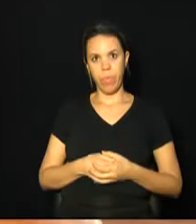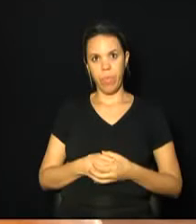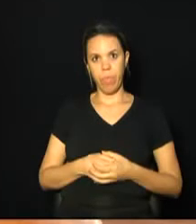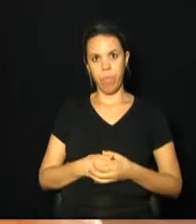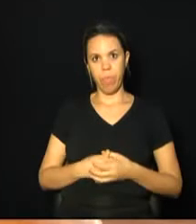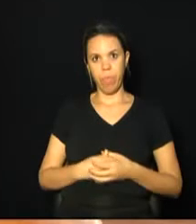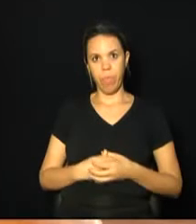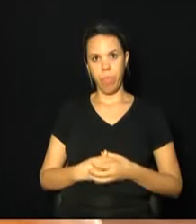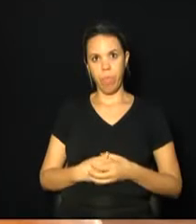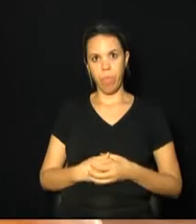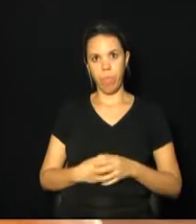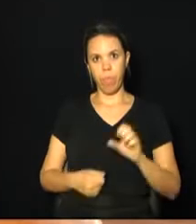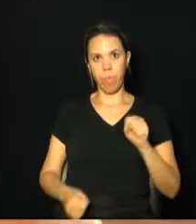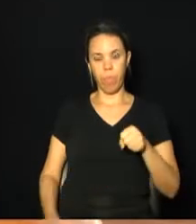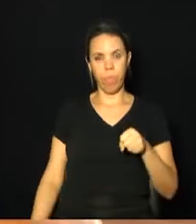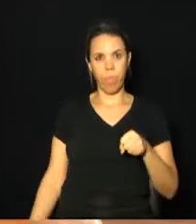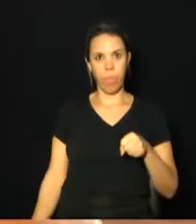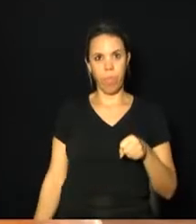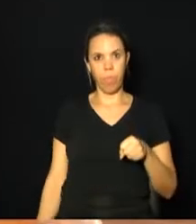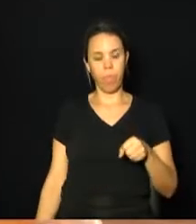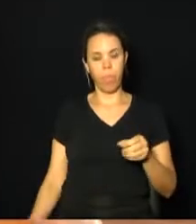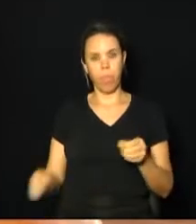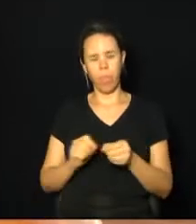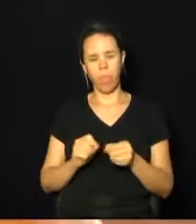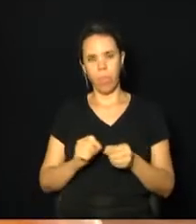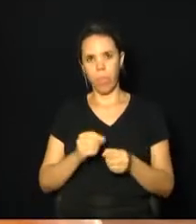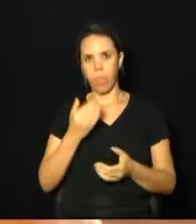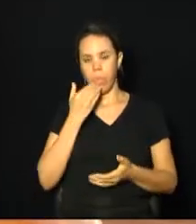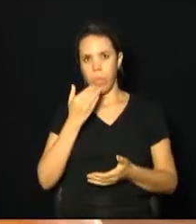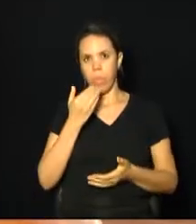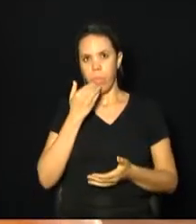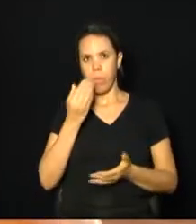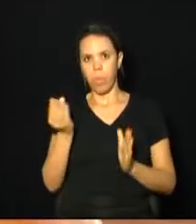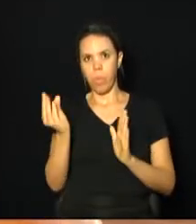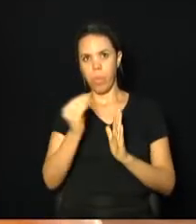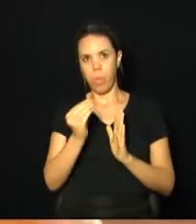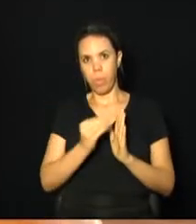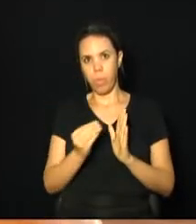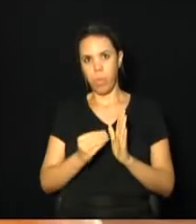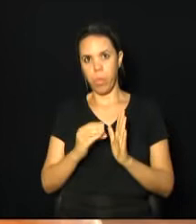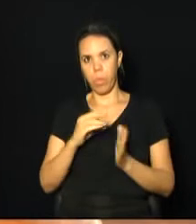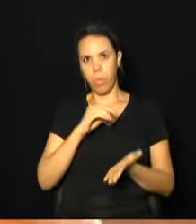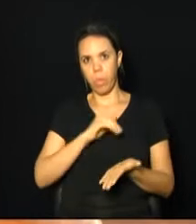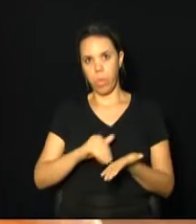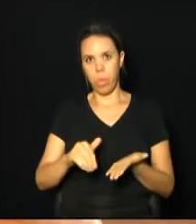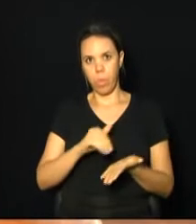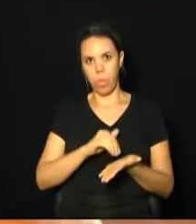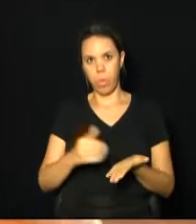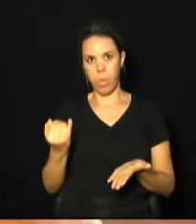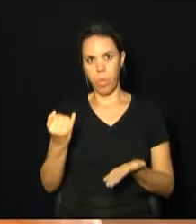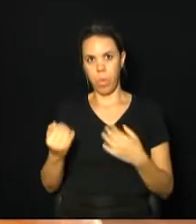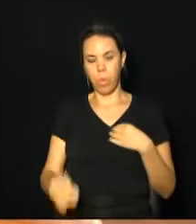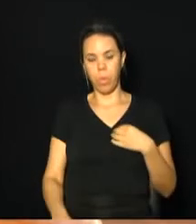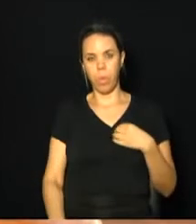Sim, Marcos, a gente vai fazer esses encaminhamentos aí, colocar, né, Cris, um relatório que é importante.